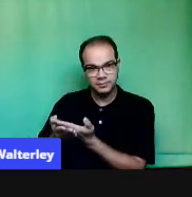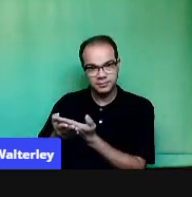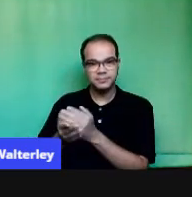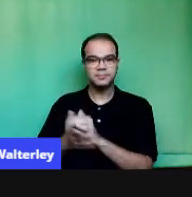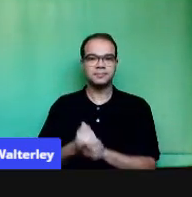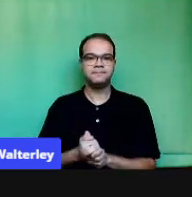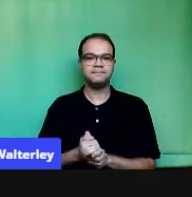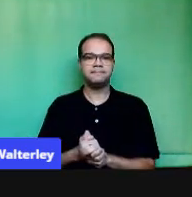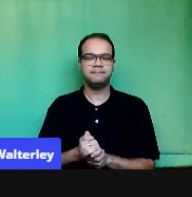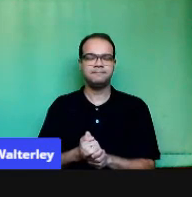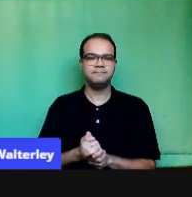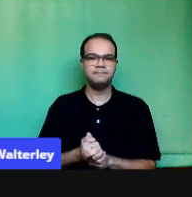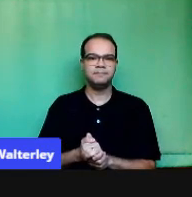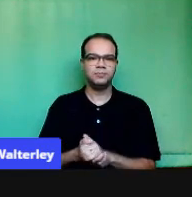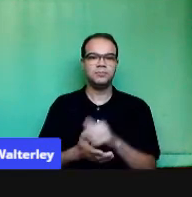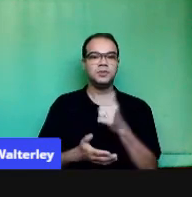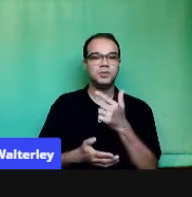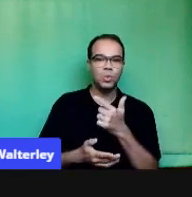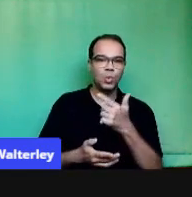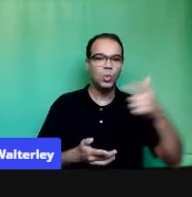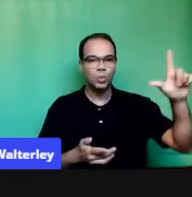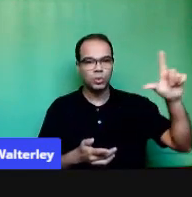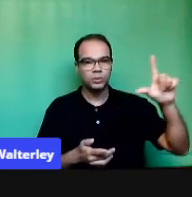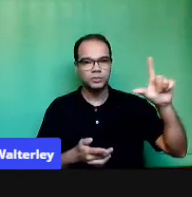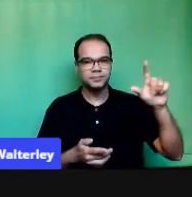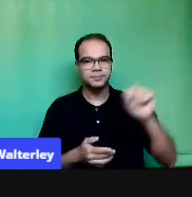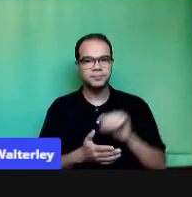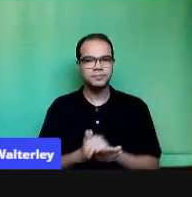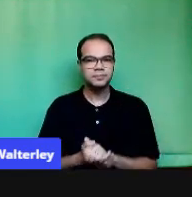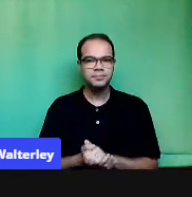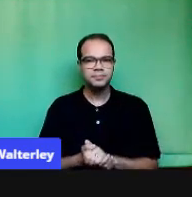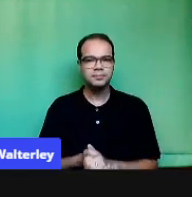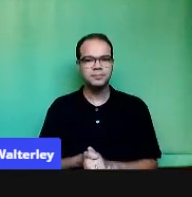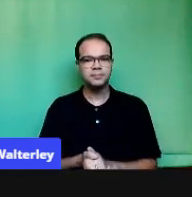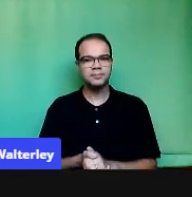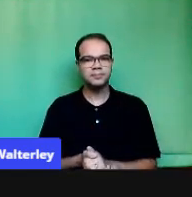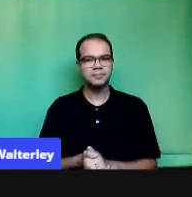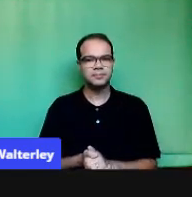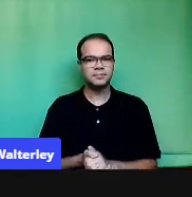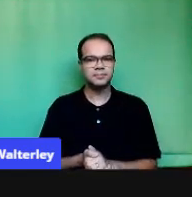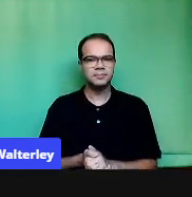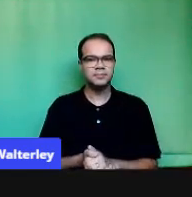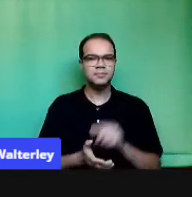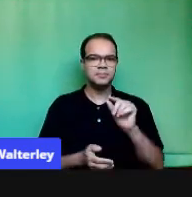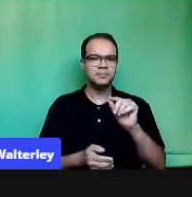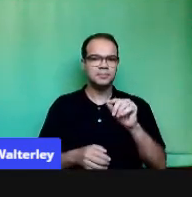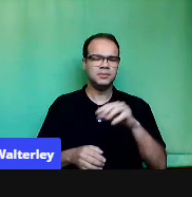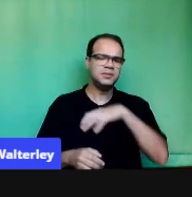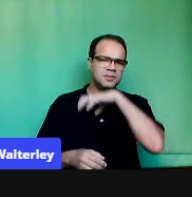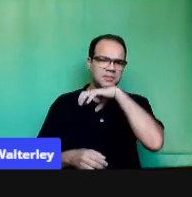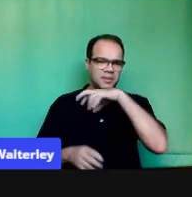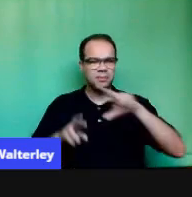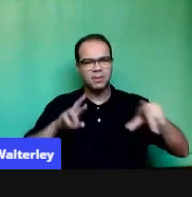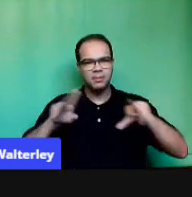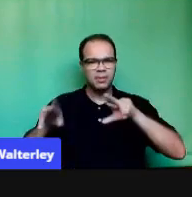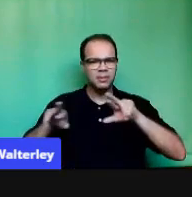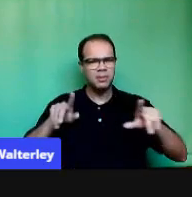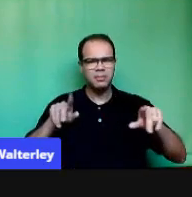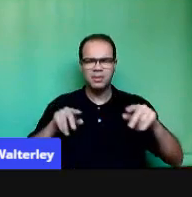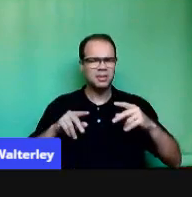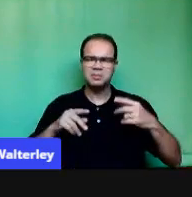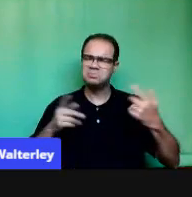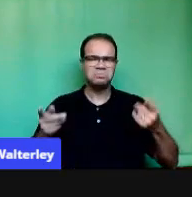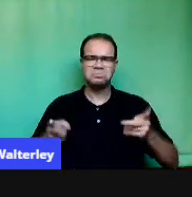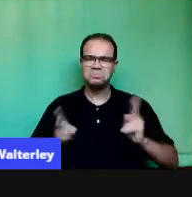É importante aqui esse marco. Eu estava comentando com vocês que nós tínhamos uma abordagem bastante tradicional sobre o ensino de zoologia, que passava tanto pelo